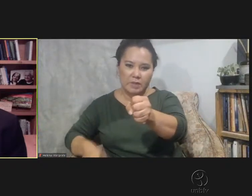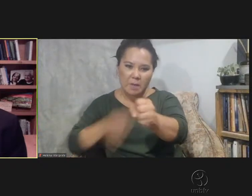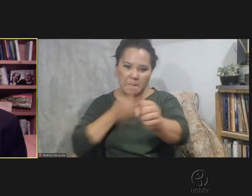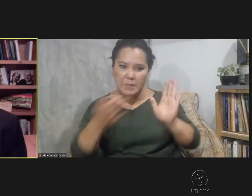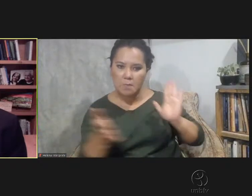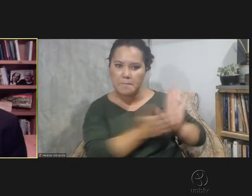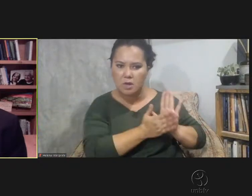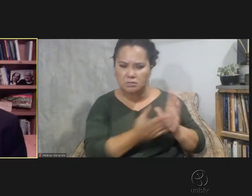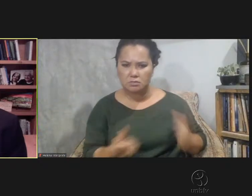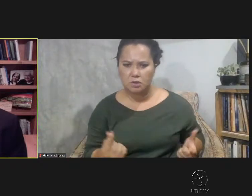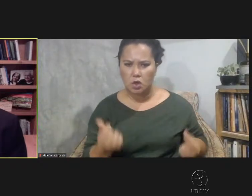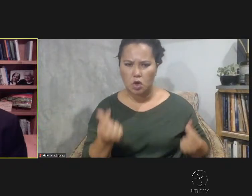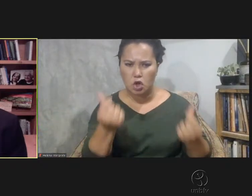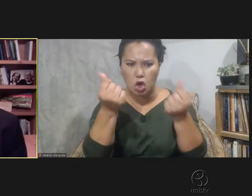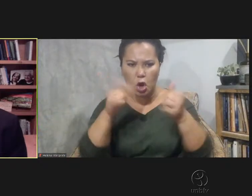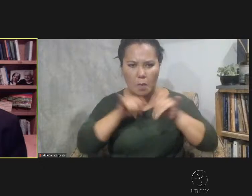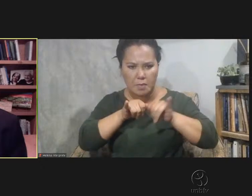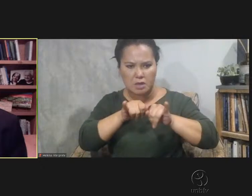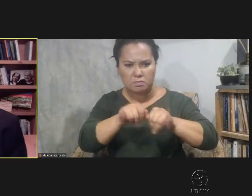impondisciplinar.